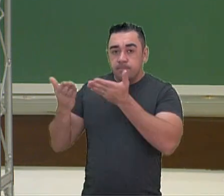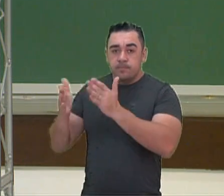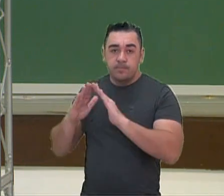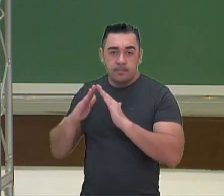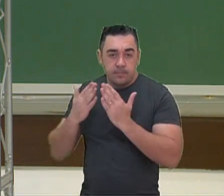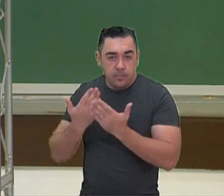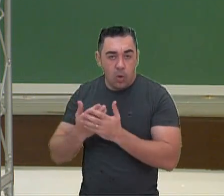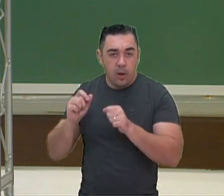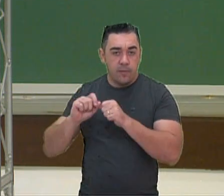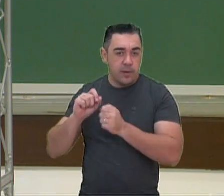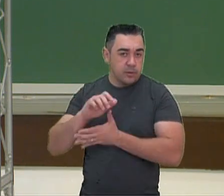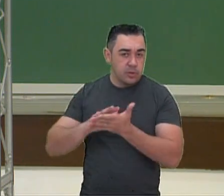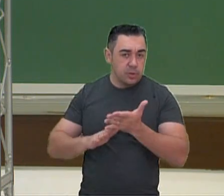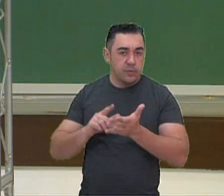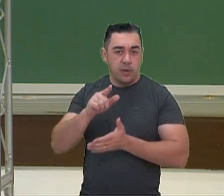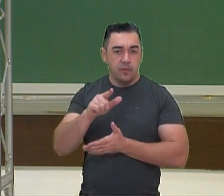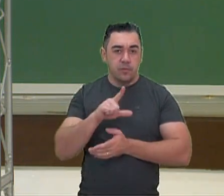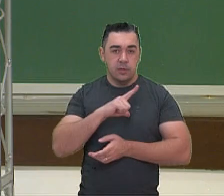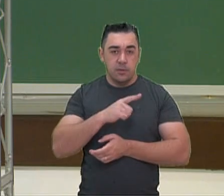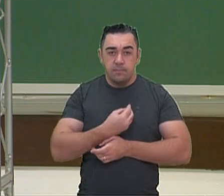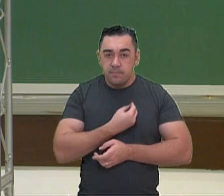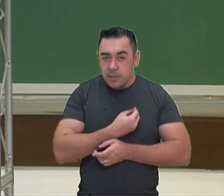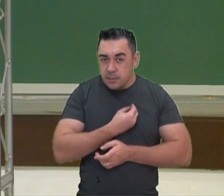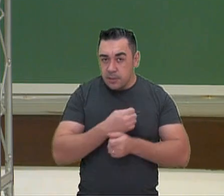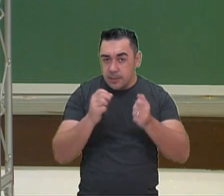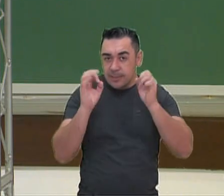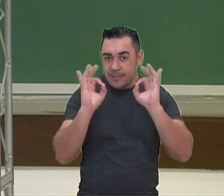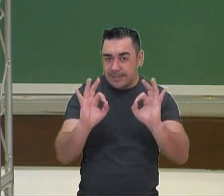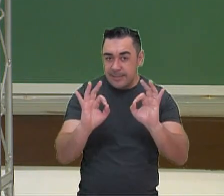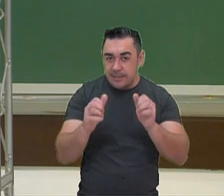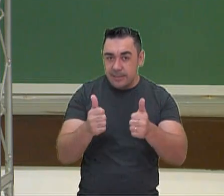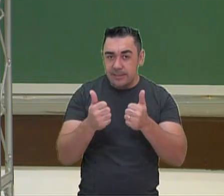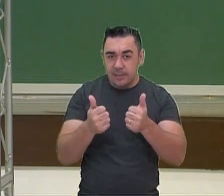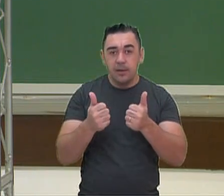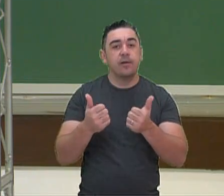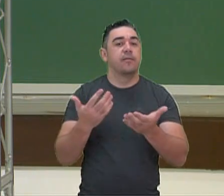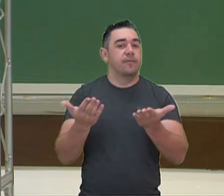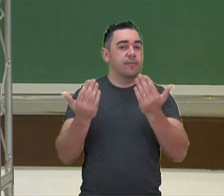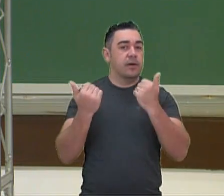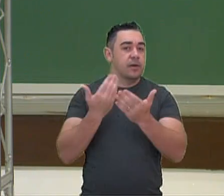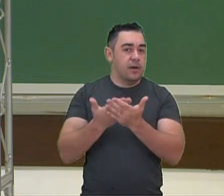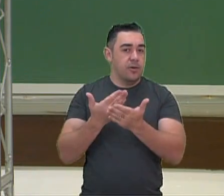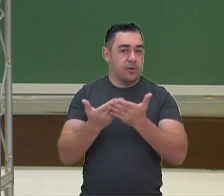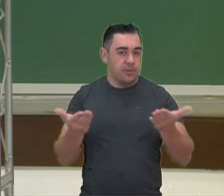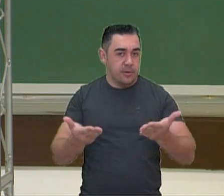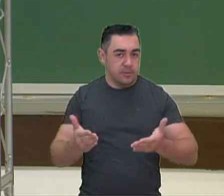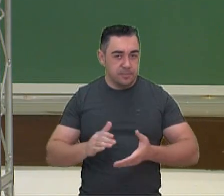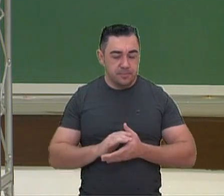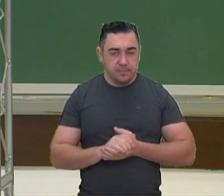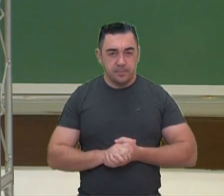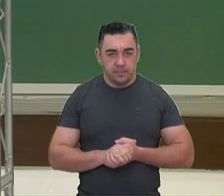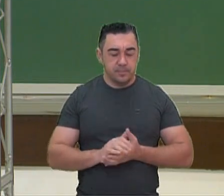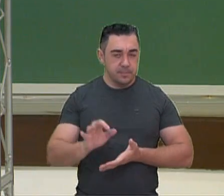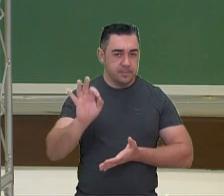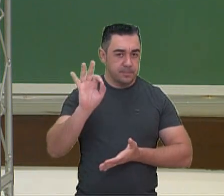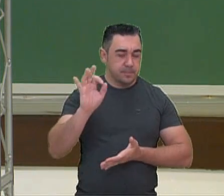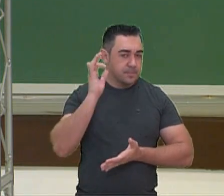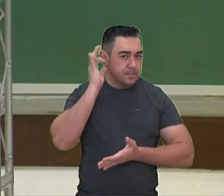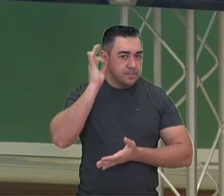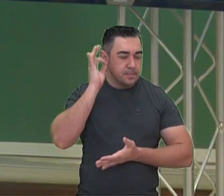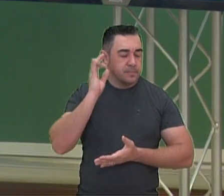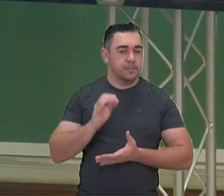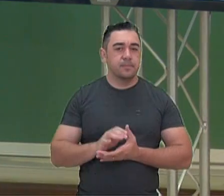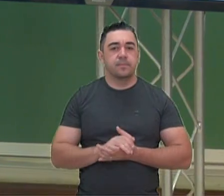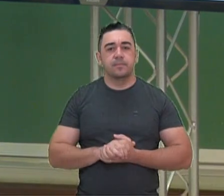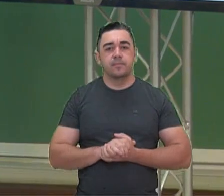sua atividade para contabilizar a sua presença, tá certo? Vamos para a nossa aula então? Ótimo! O